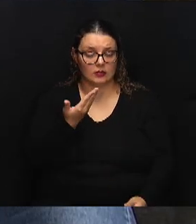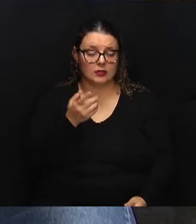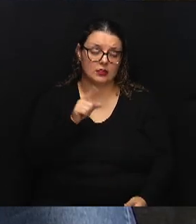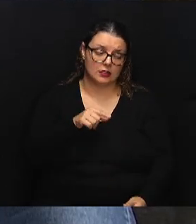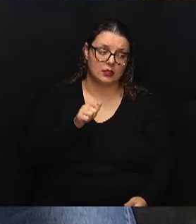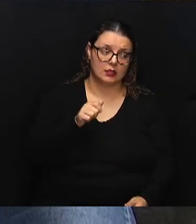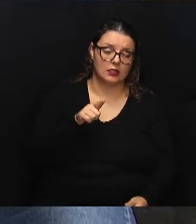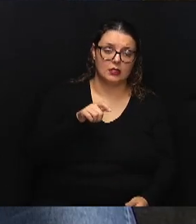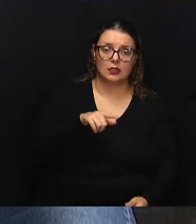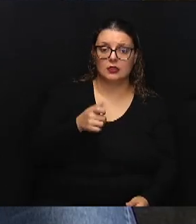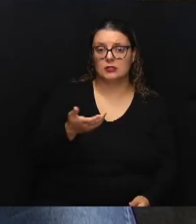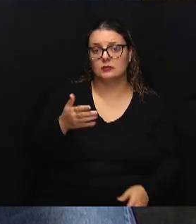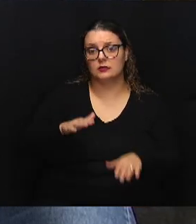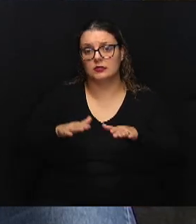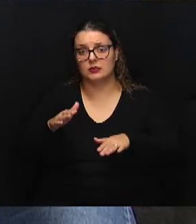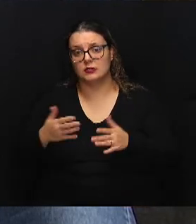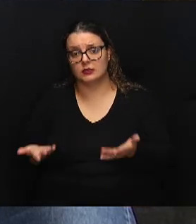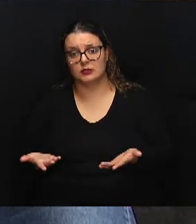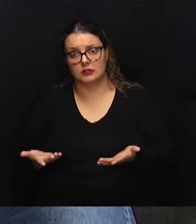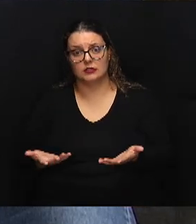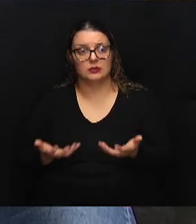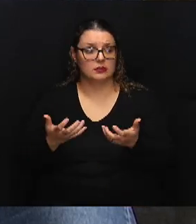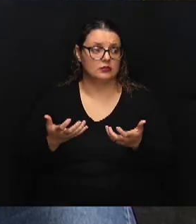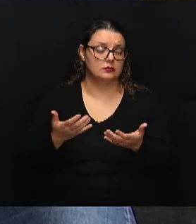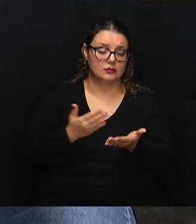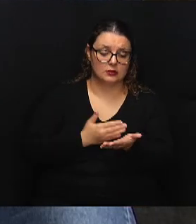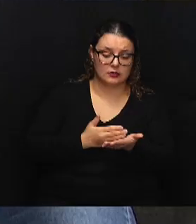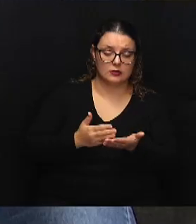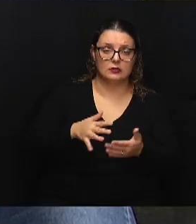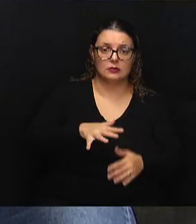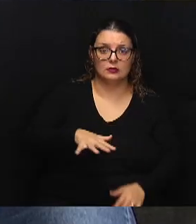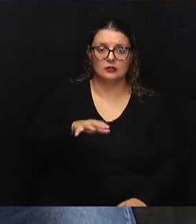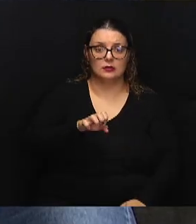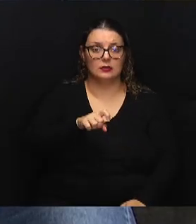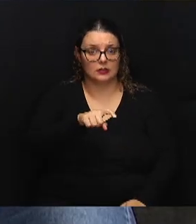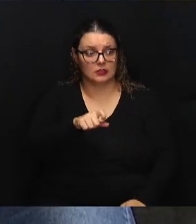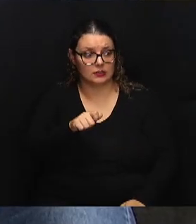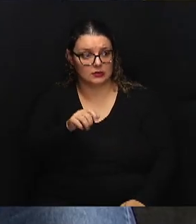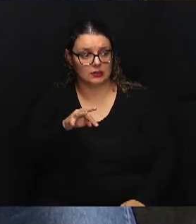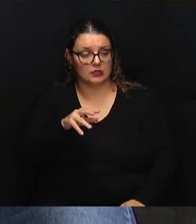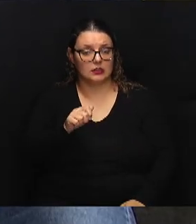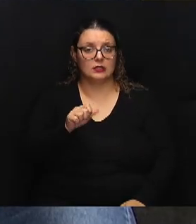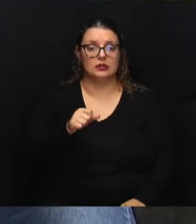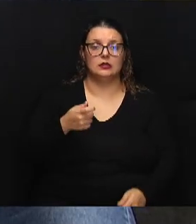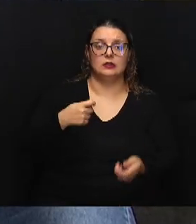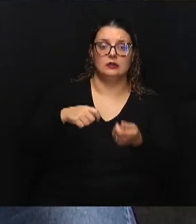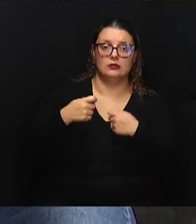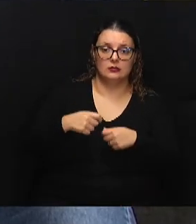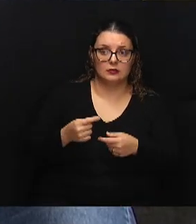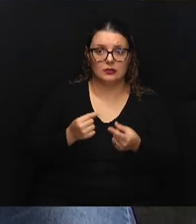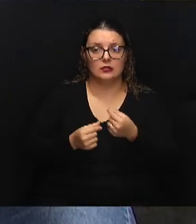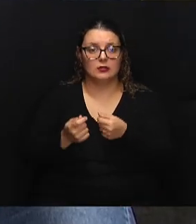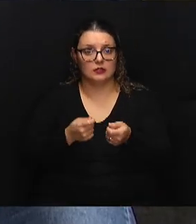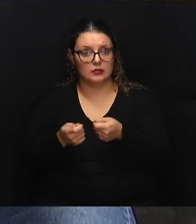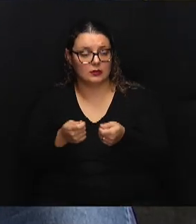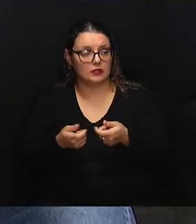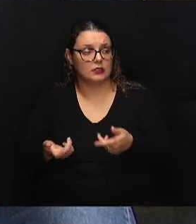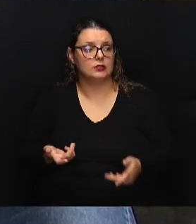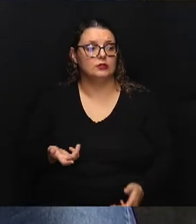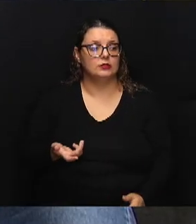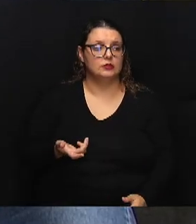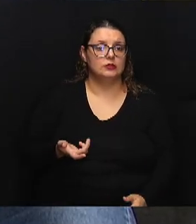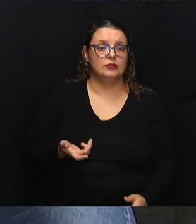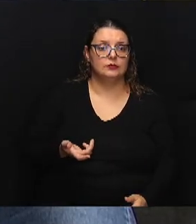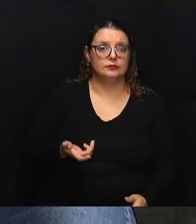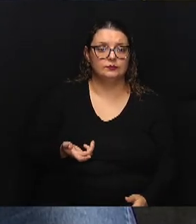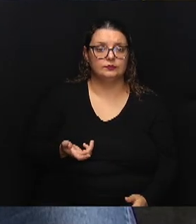Para alguém que de repente queira partir aí para a área de exatas, administração, economia,